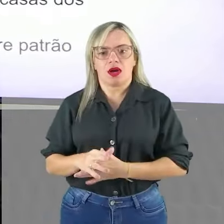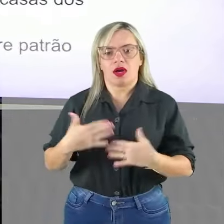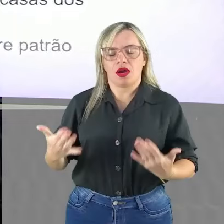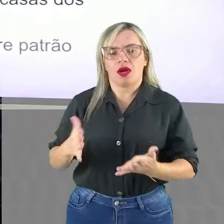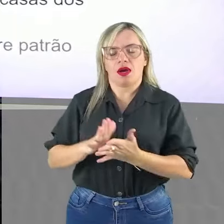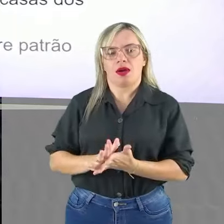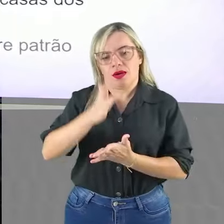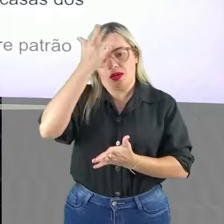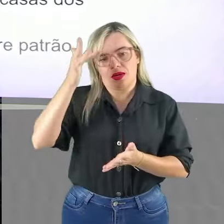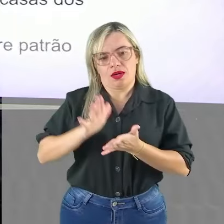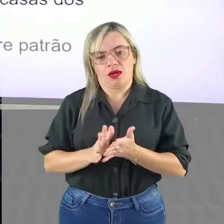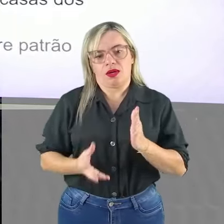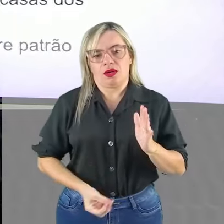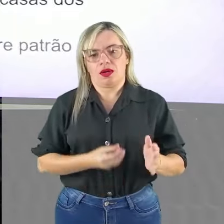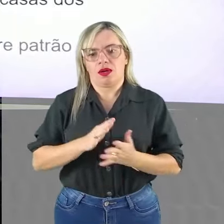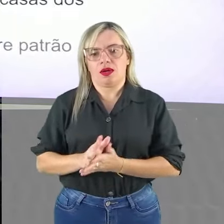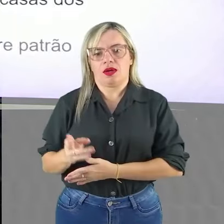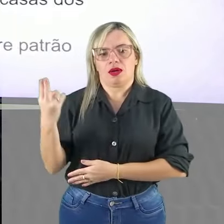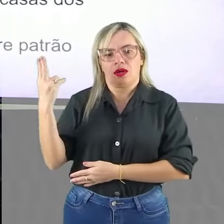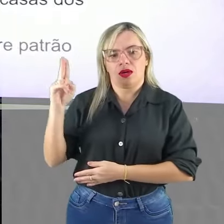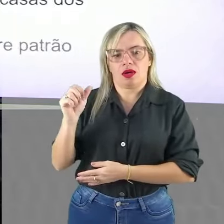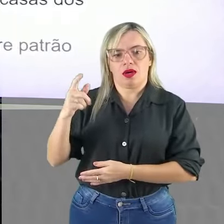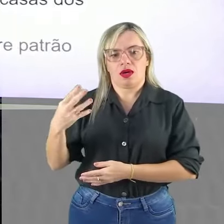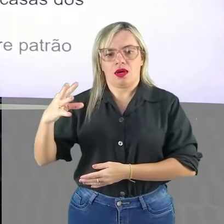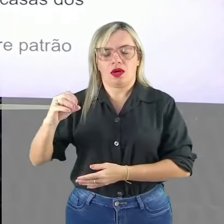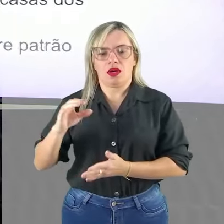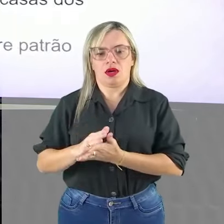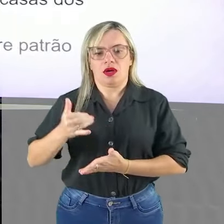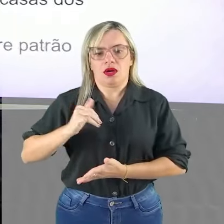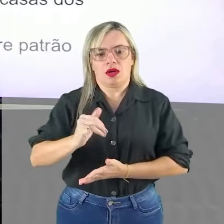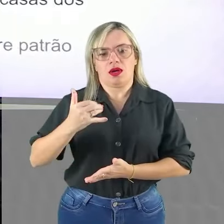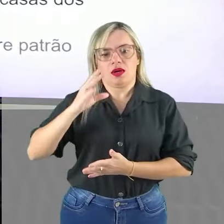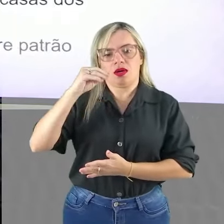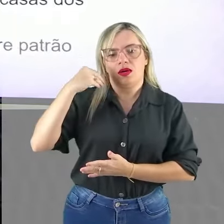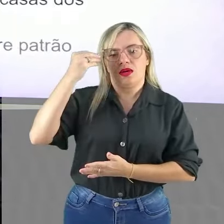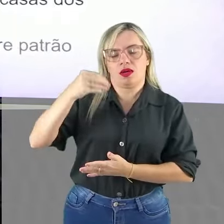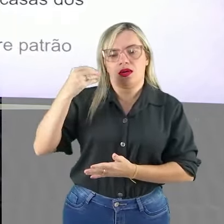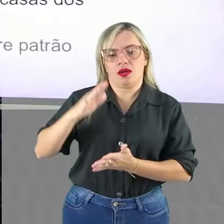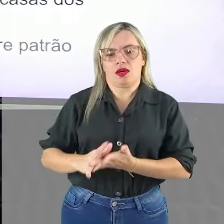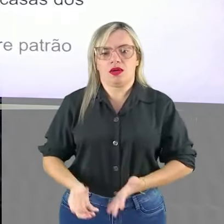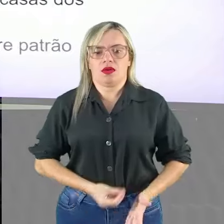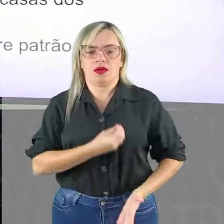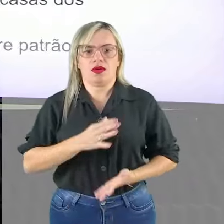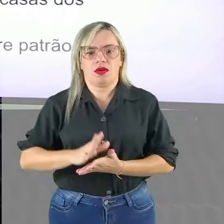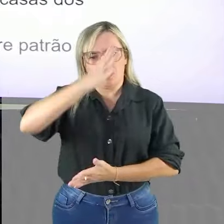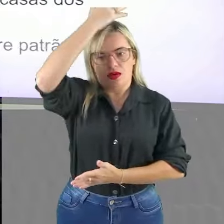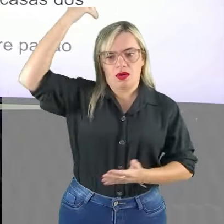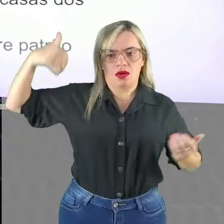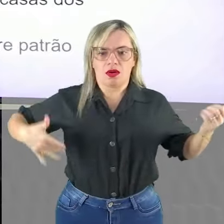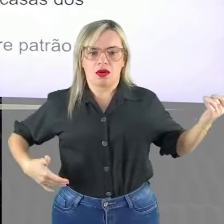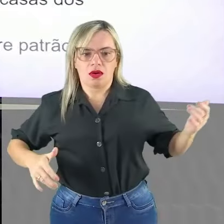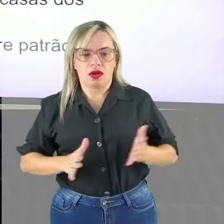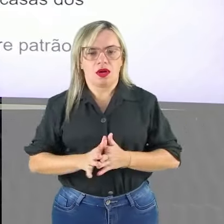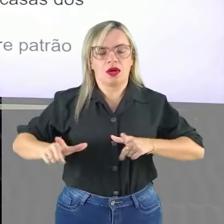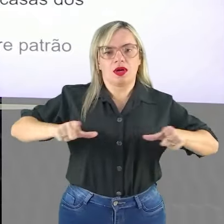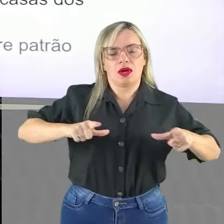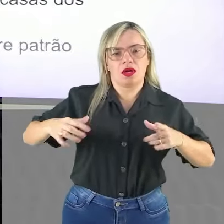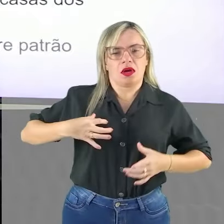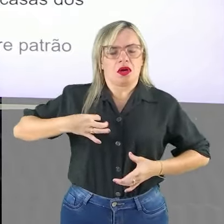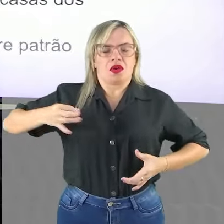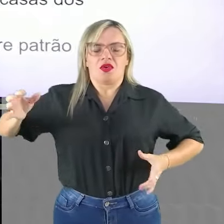a uruguaia auxílio ou auxílio narra a experiência que viveu no México ao trabalhar